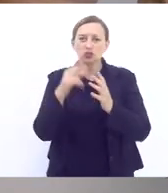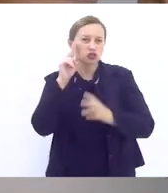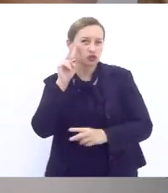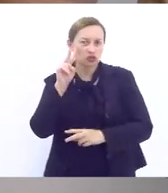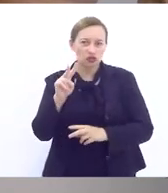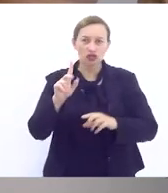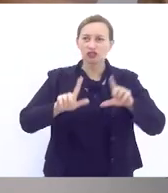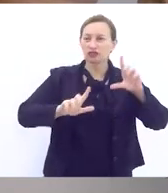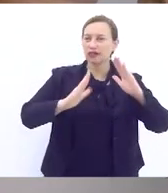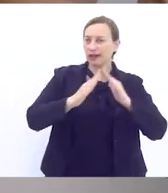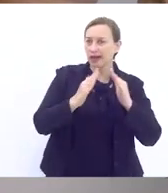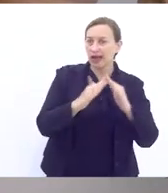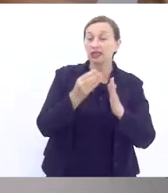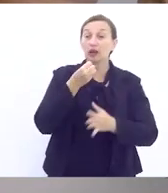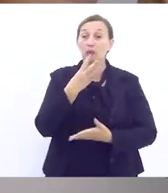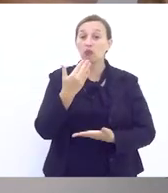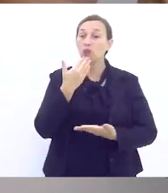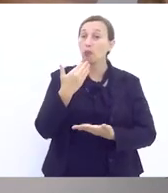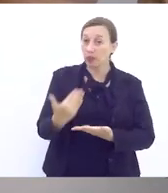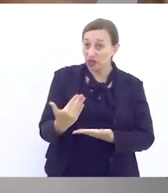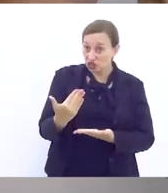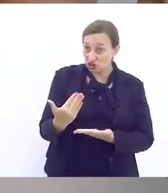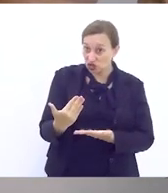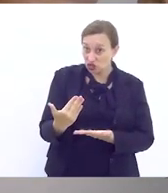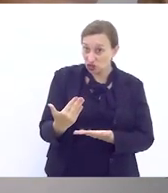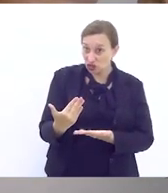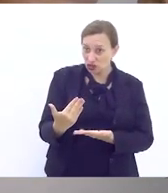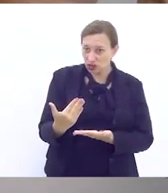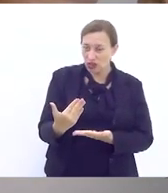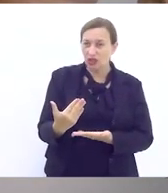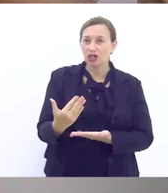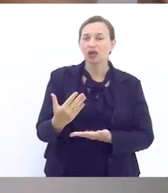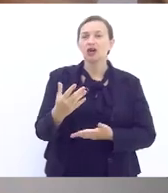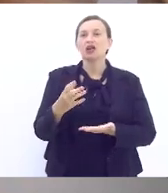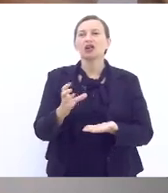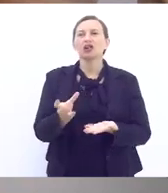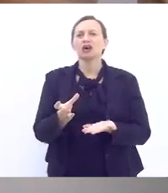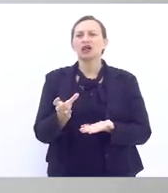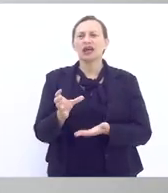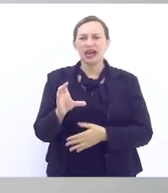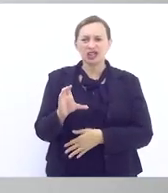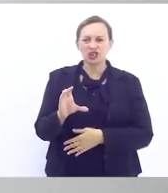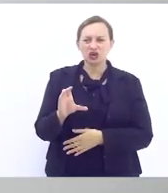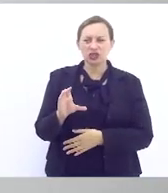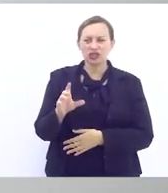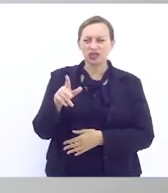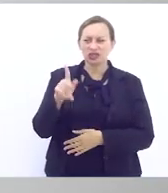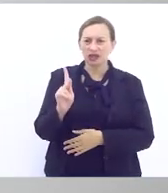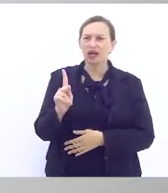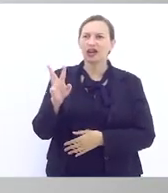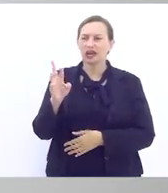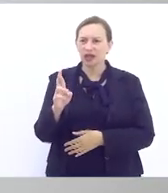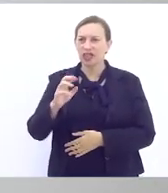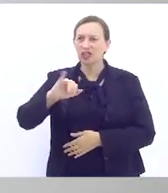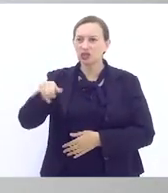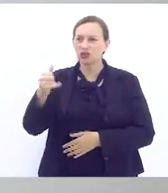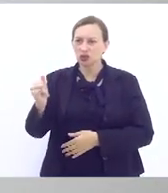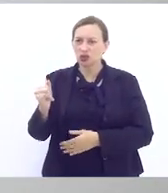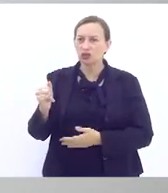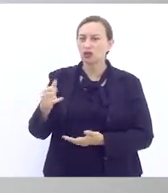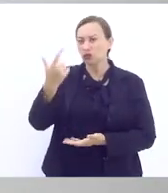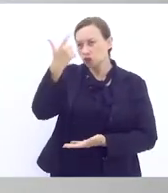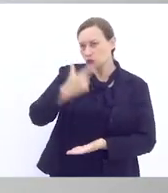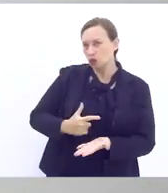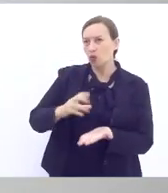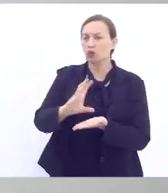assistem em casa bom eu venho aqui é pedido do presidente do Call RJ arquiteto Pablo Benetti né Eu estou conselheira nessa